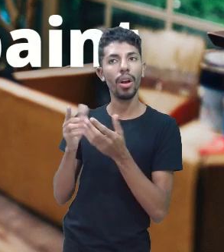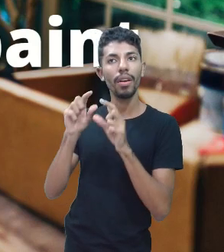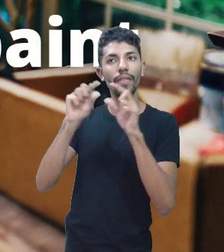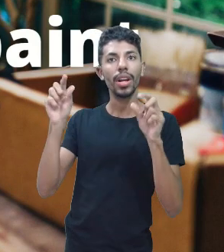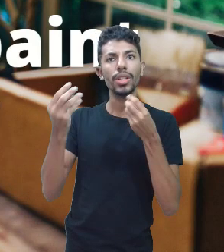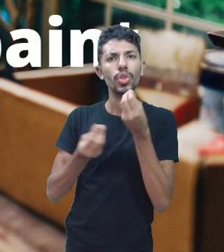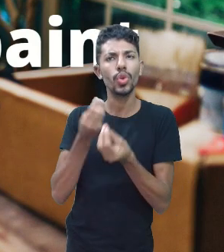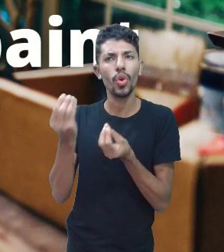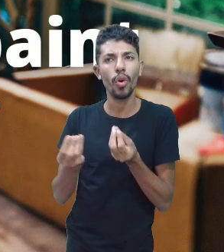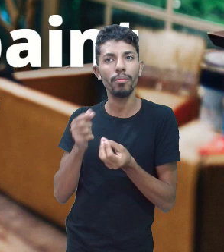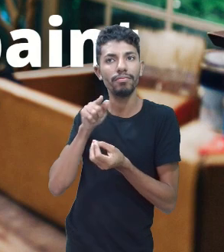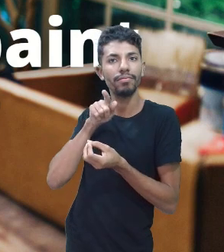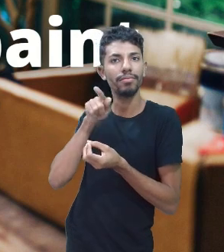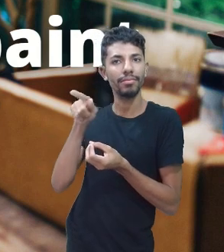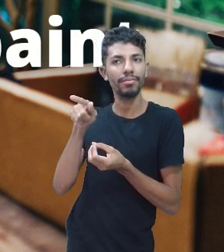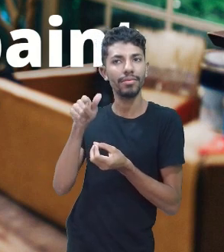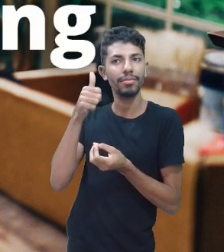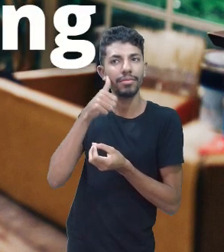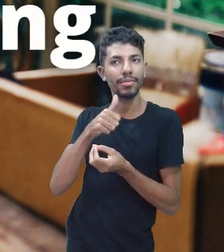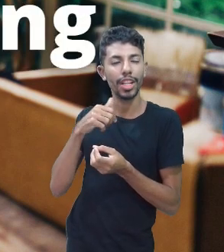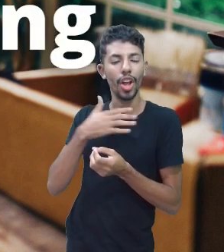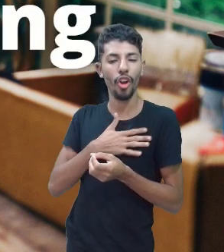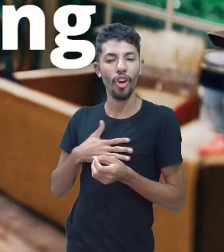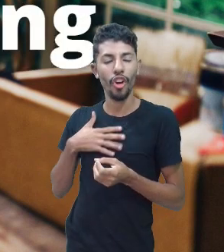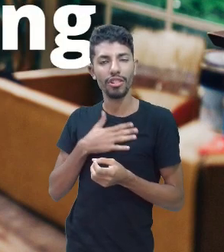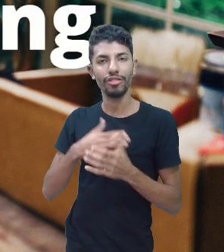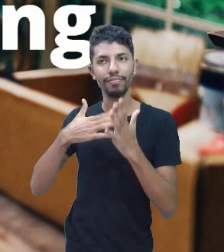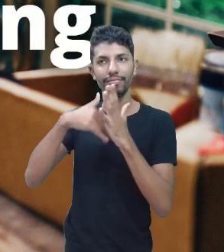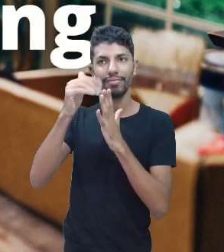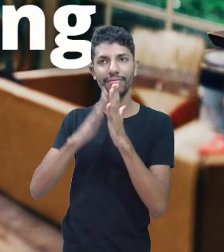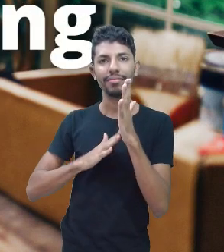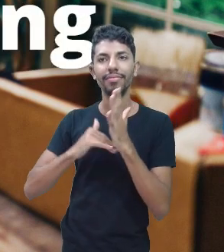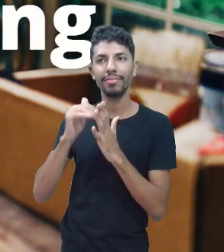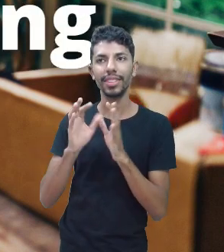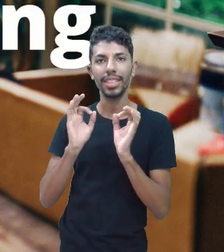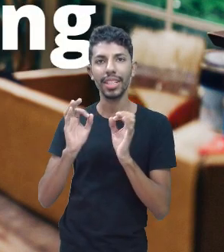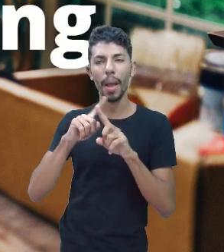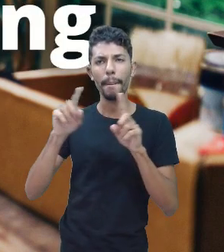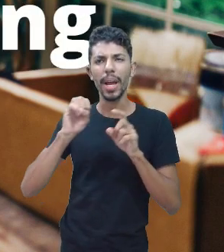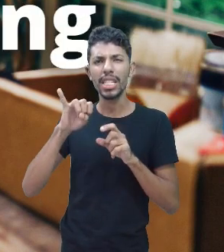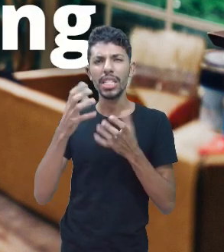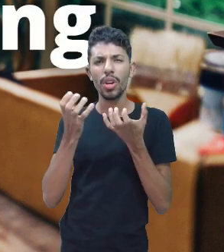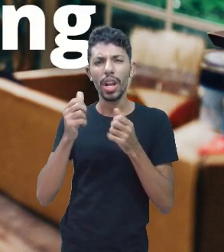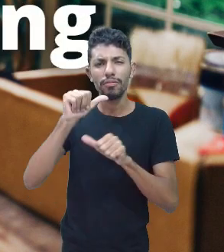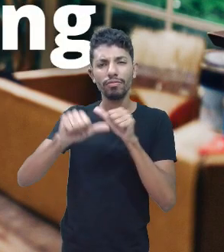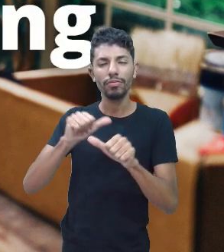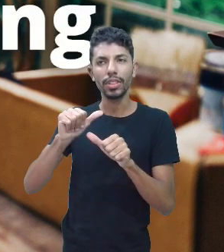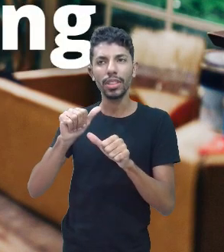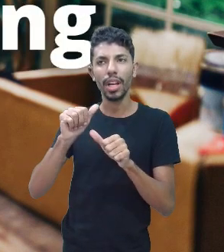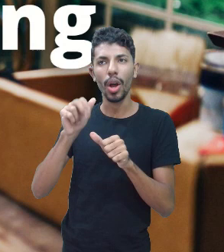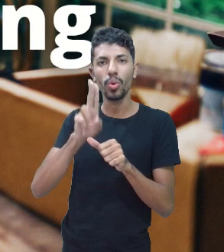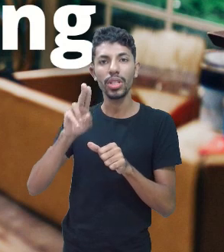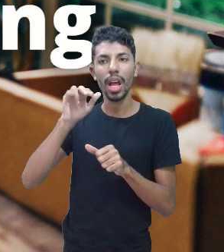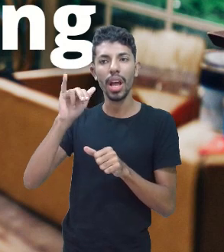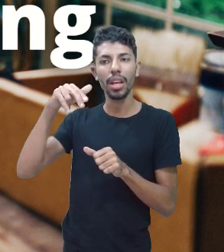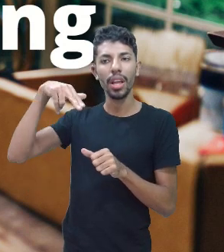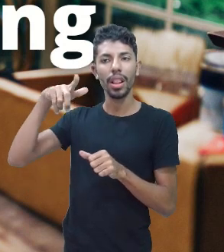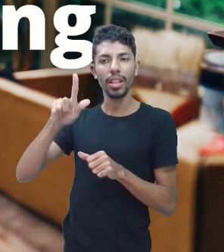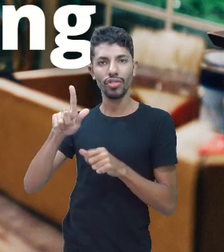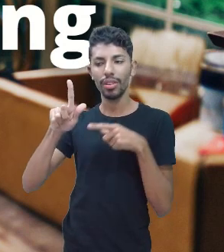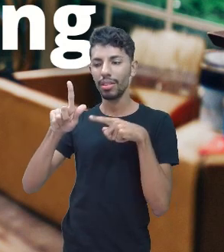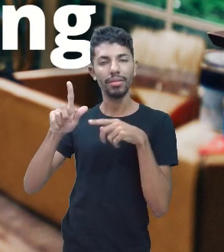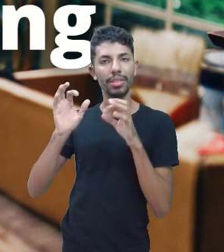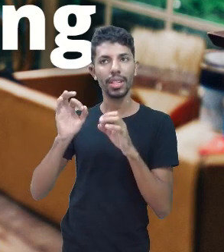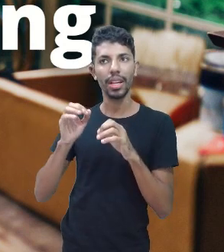gosta de pintar. Mas se por acaso eu quero transformar ele, botar o ing nele, não necessariamente